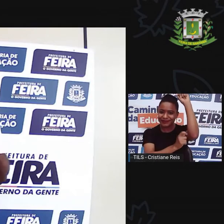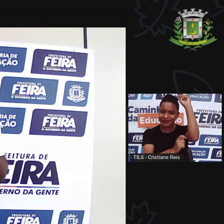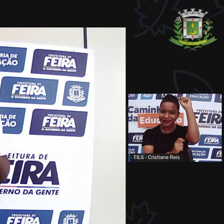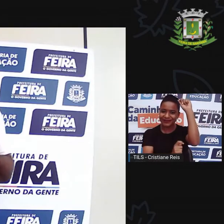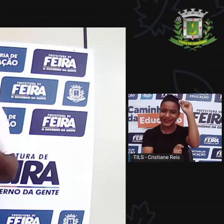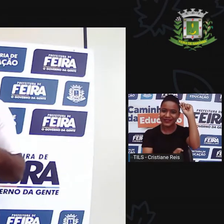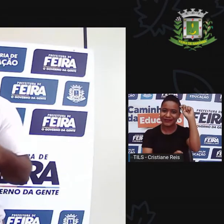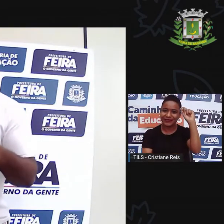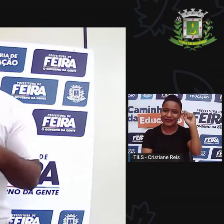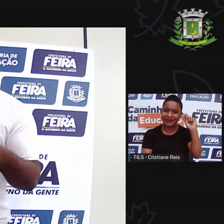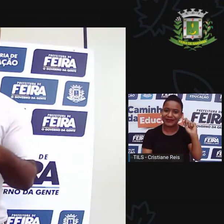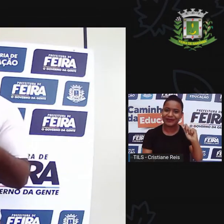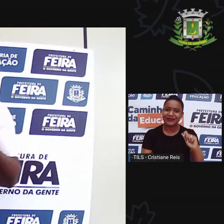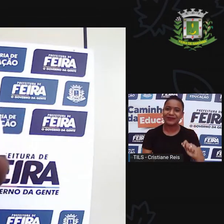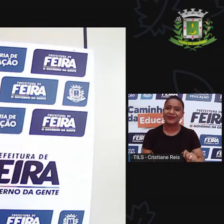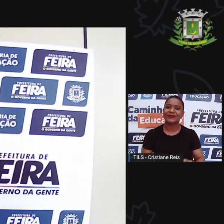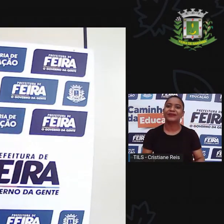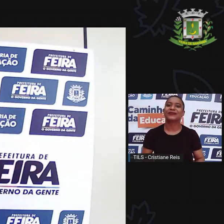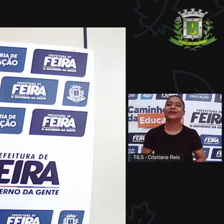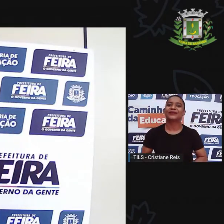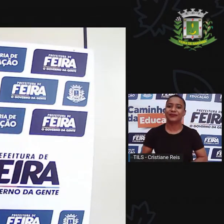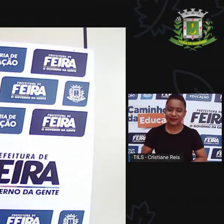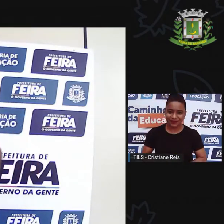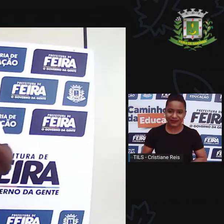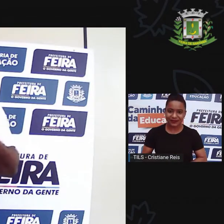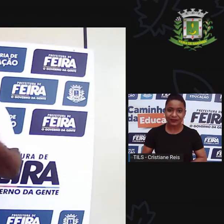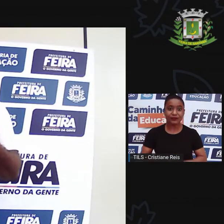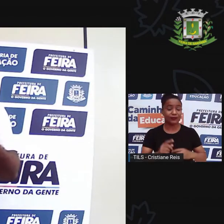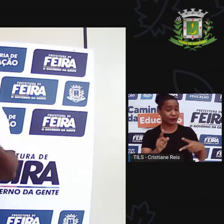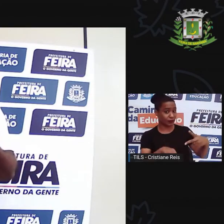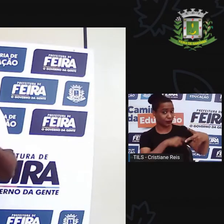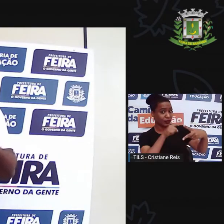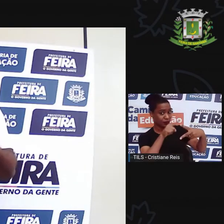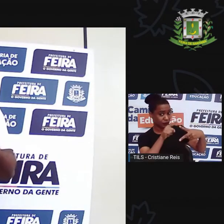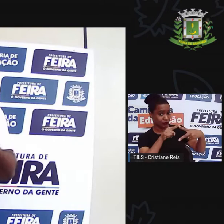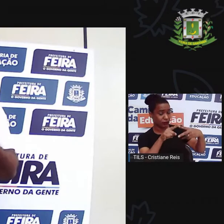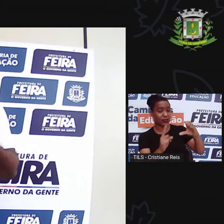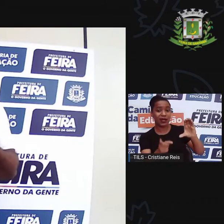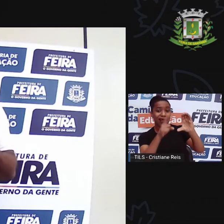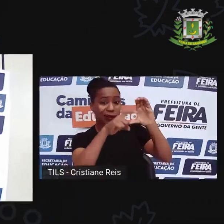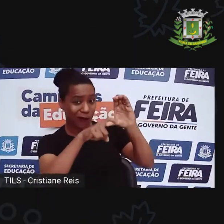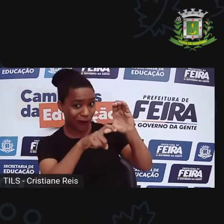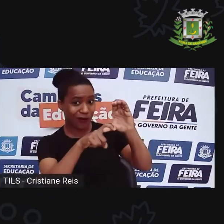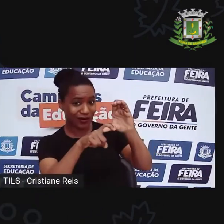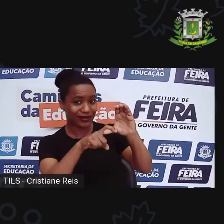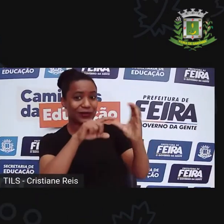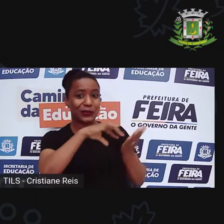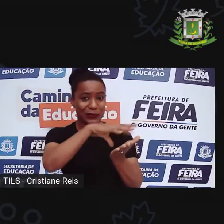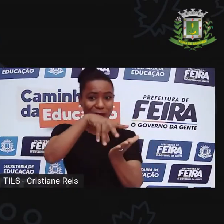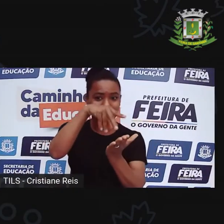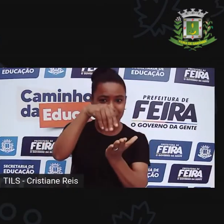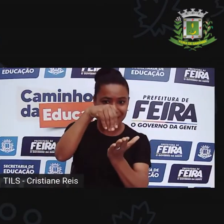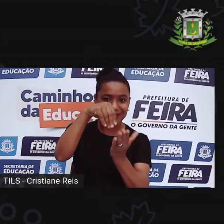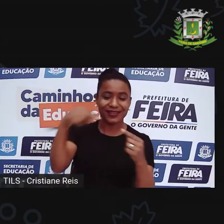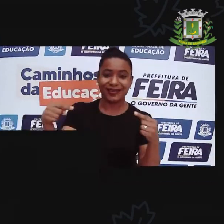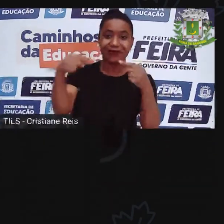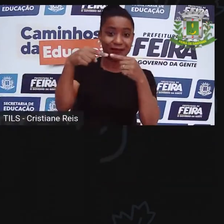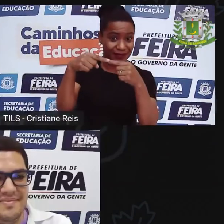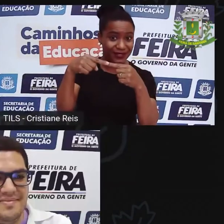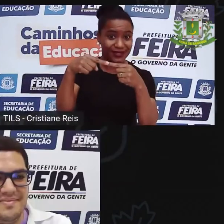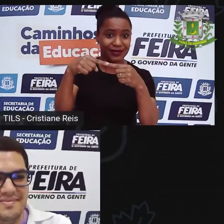Essa aqui É a ladainha da capoeira angola Vou fazer agora um pouco